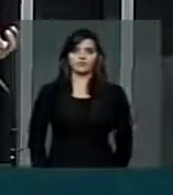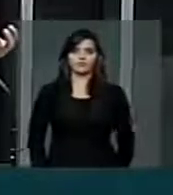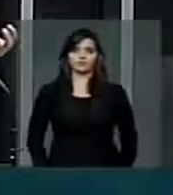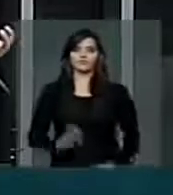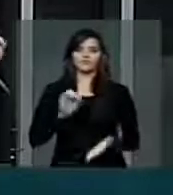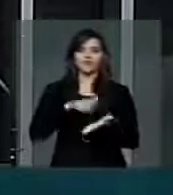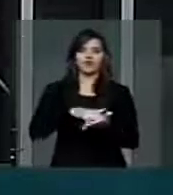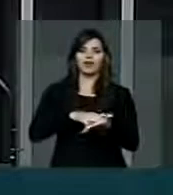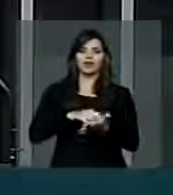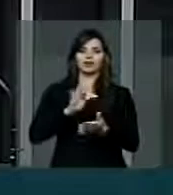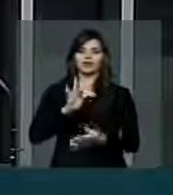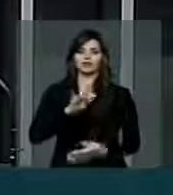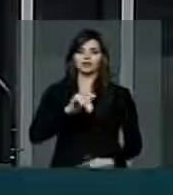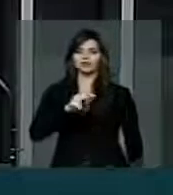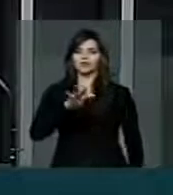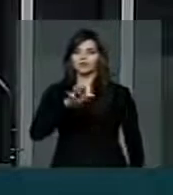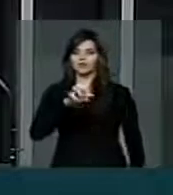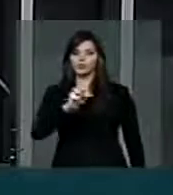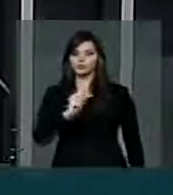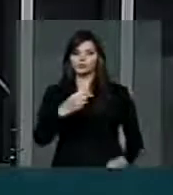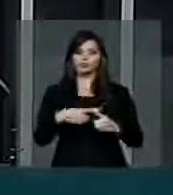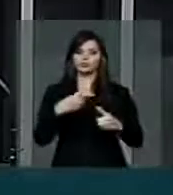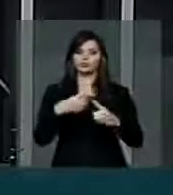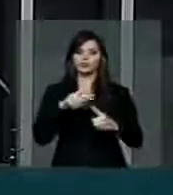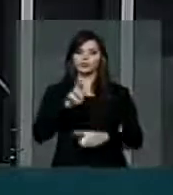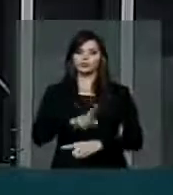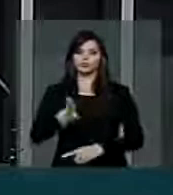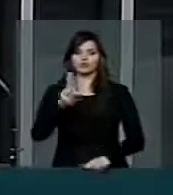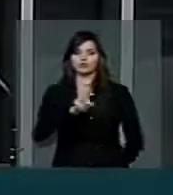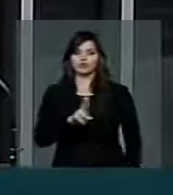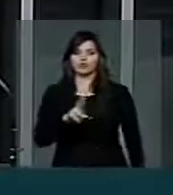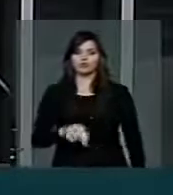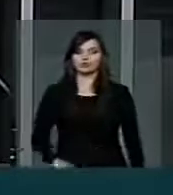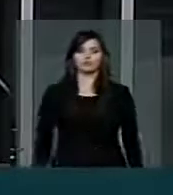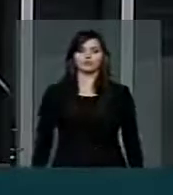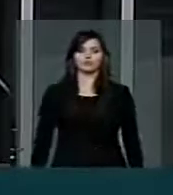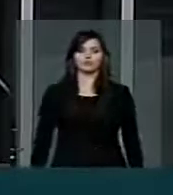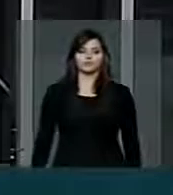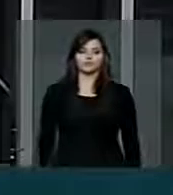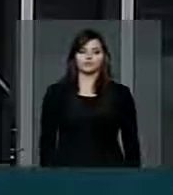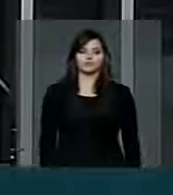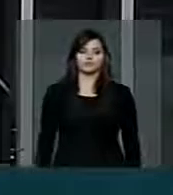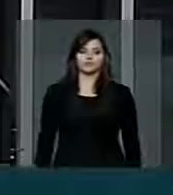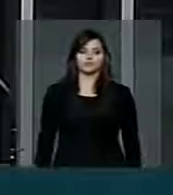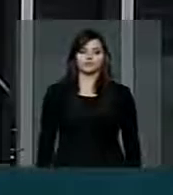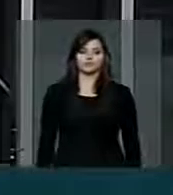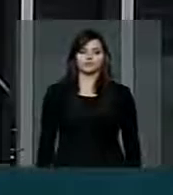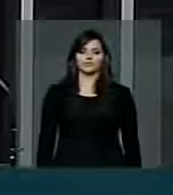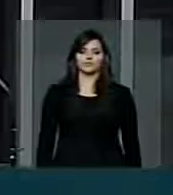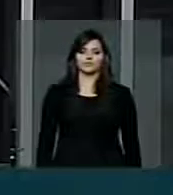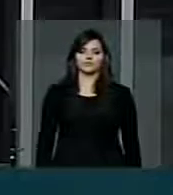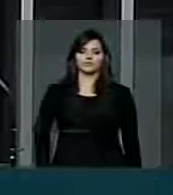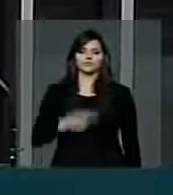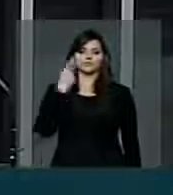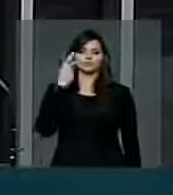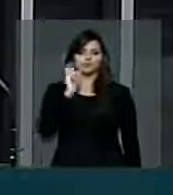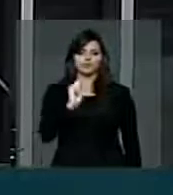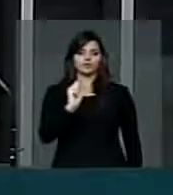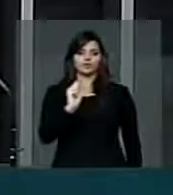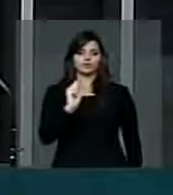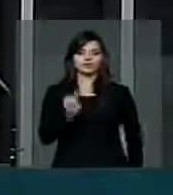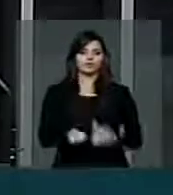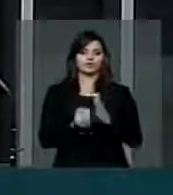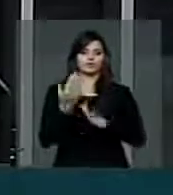os seus tributos, que são utilizados para a construção e